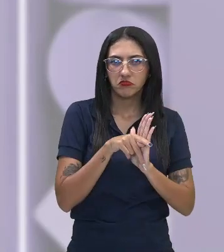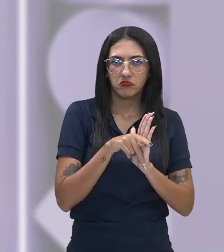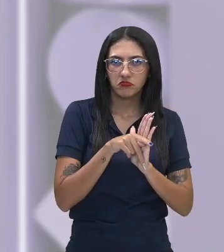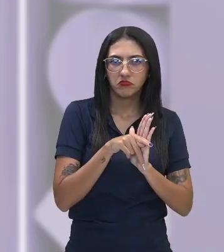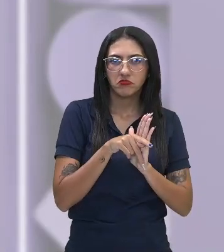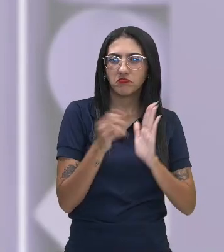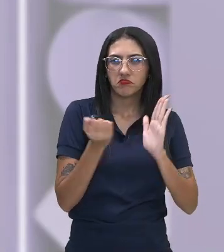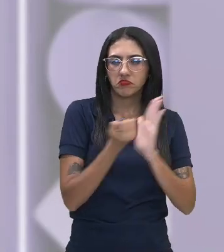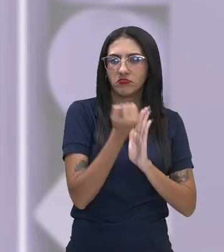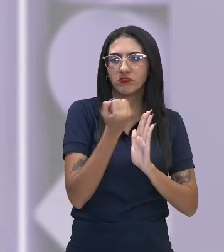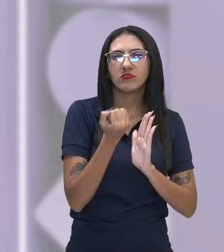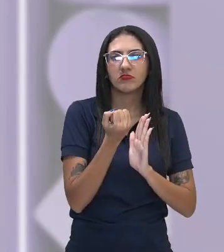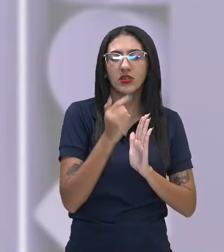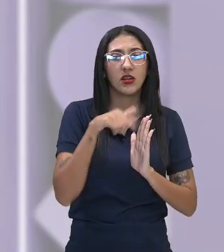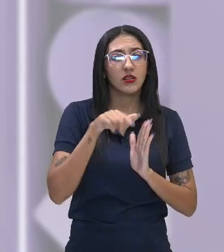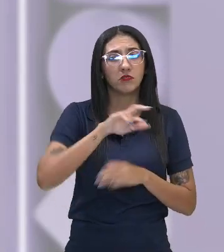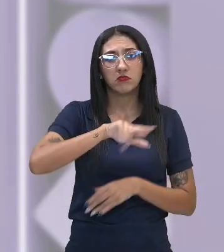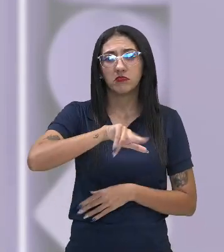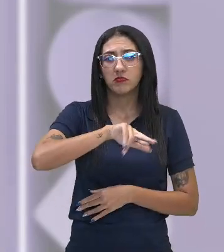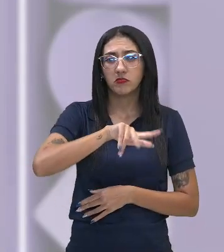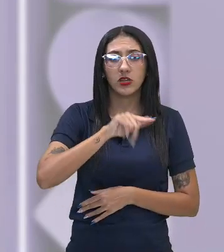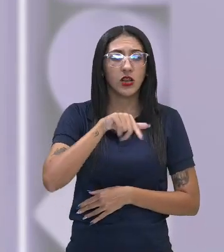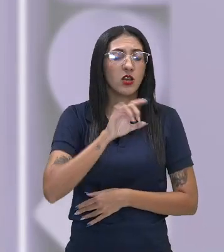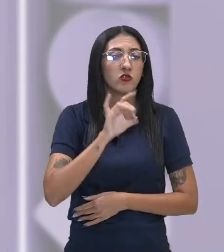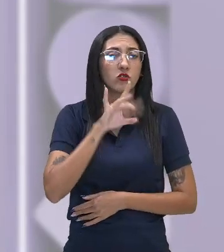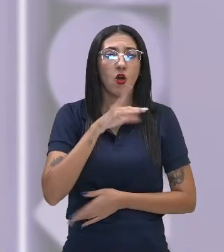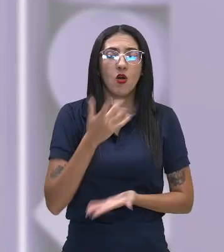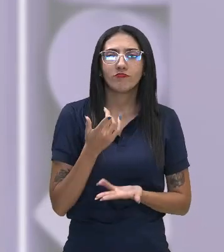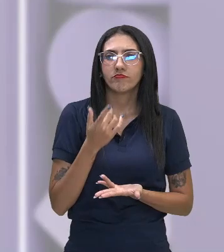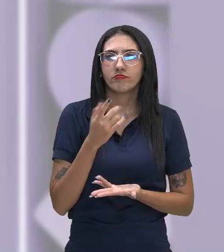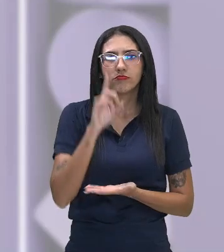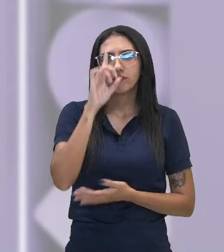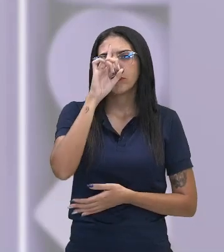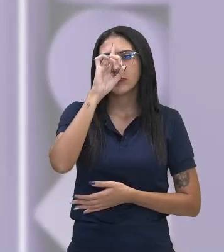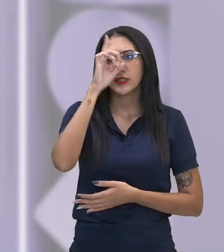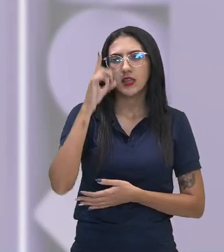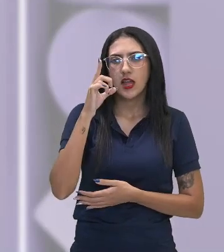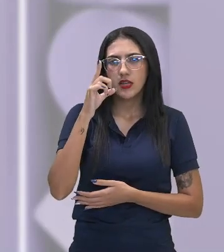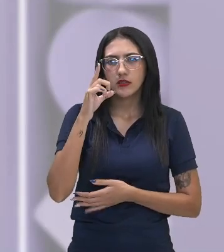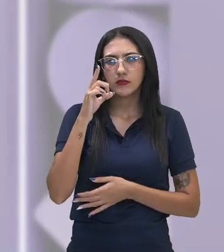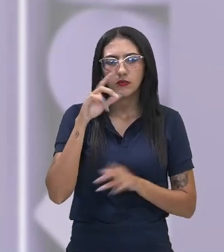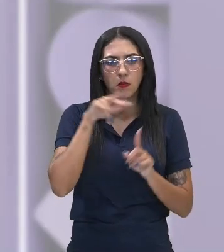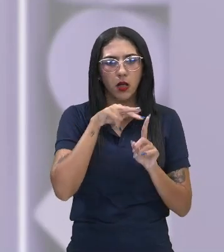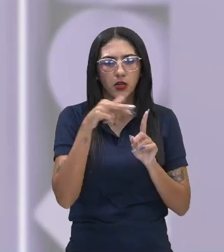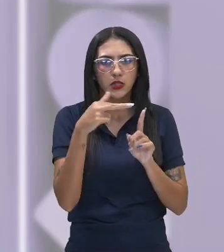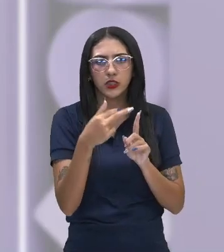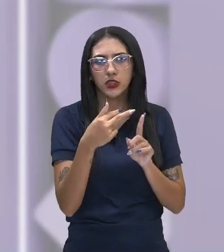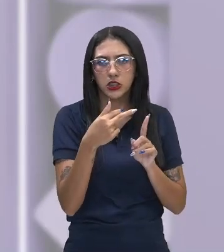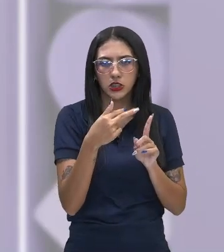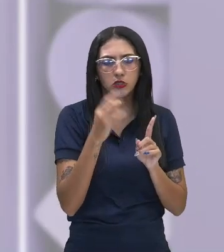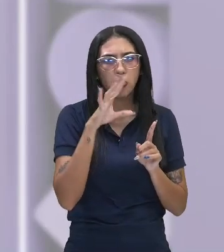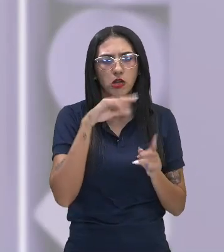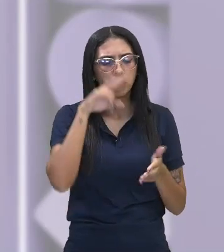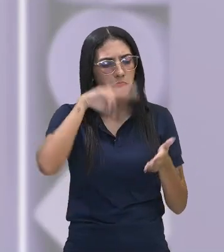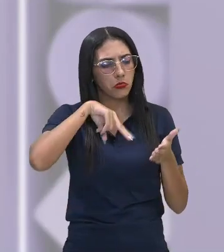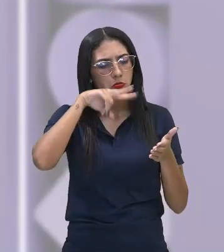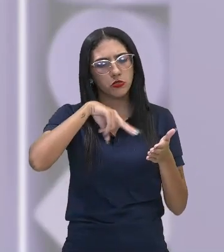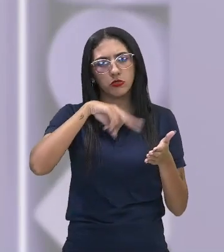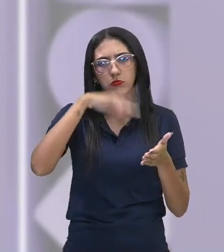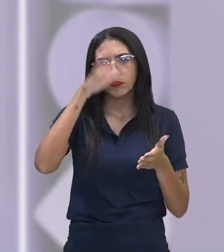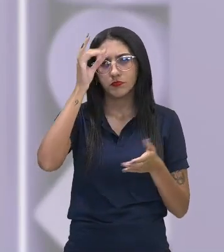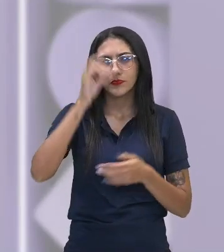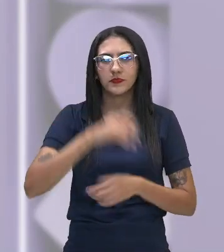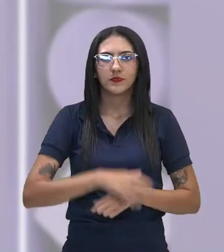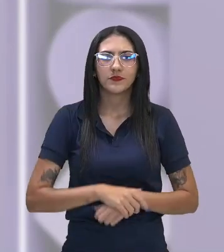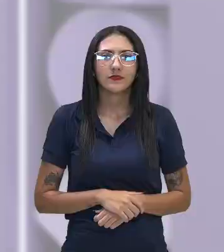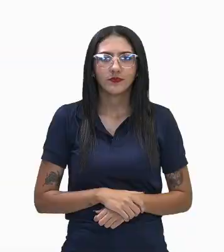Está entendendo? É só um escrito que tem um aspecto mais devocional, ok? Vamos agora para o